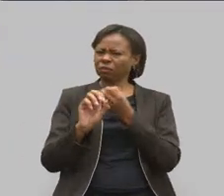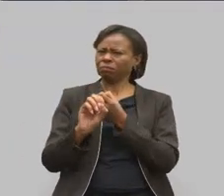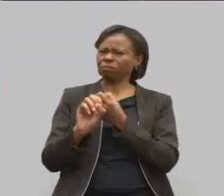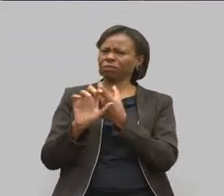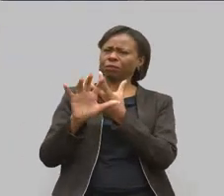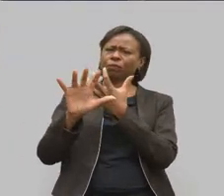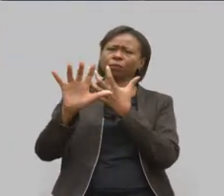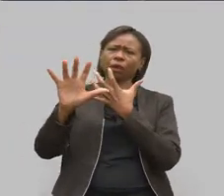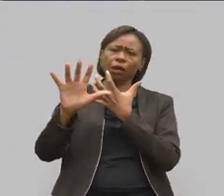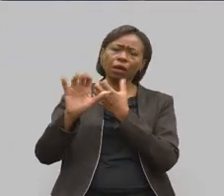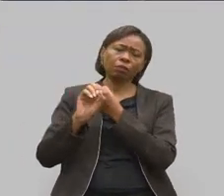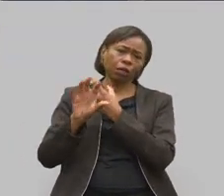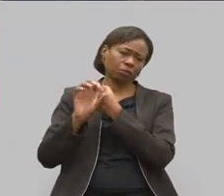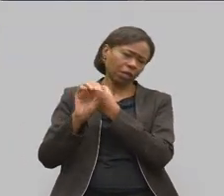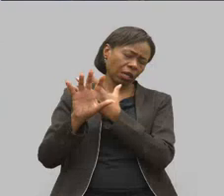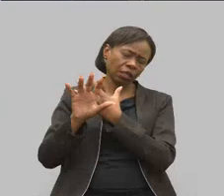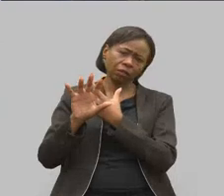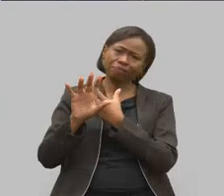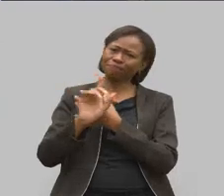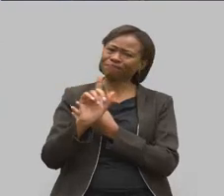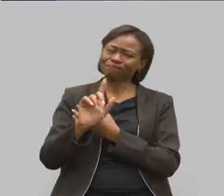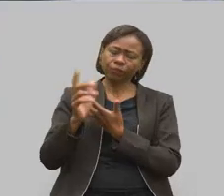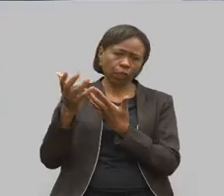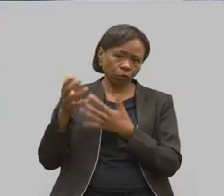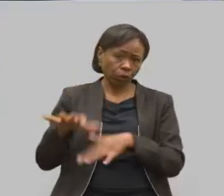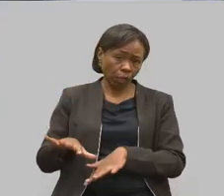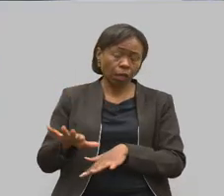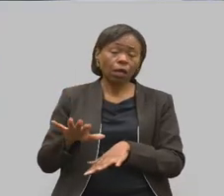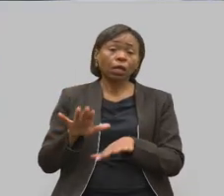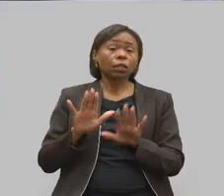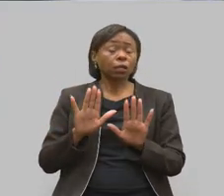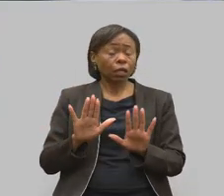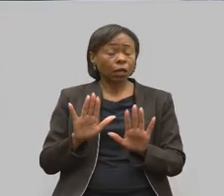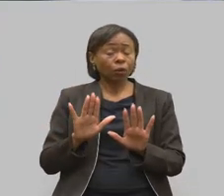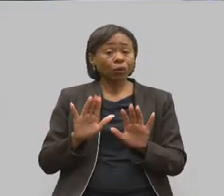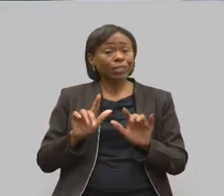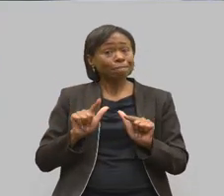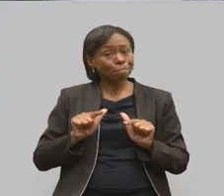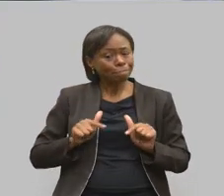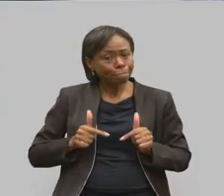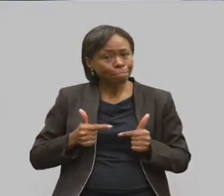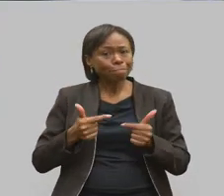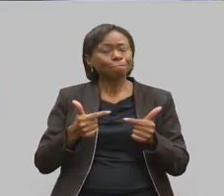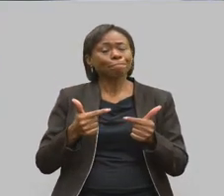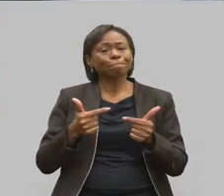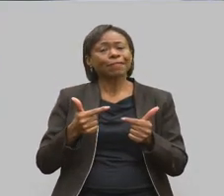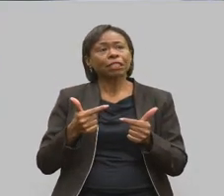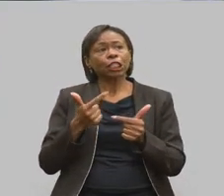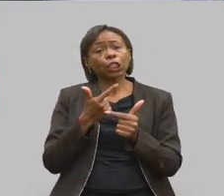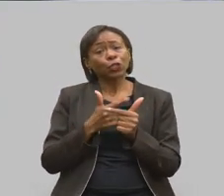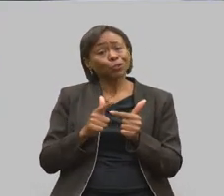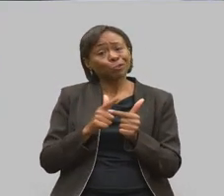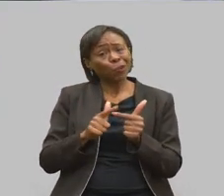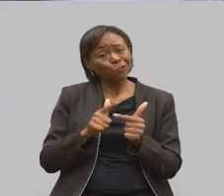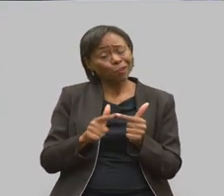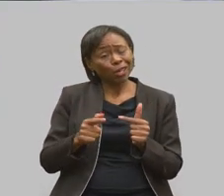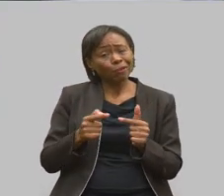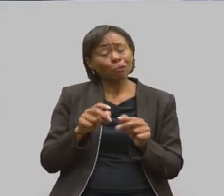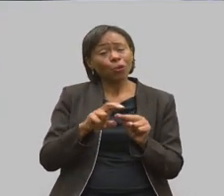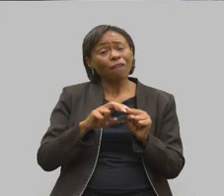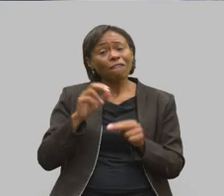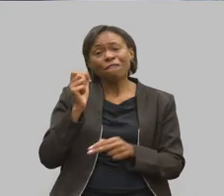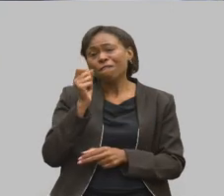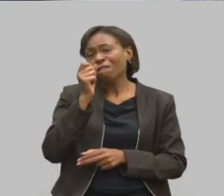e na terapia ocupacional e a gente tem enfrentado algumas eh situações de falsos terapeutas